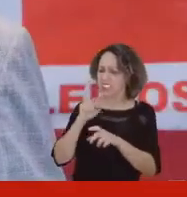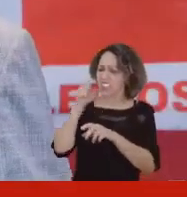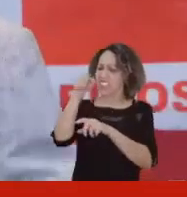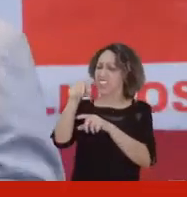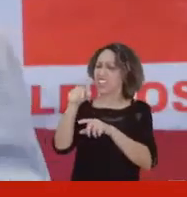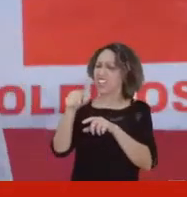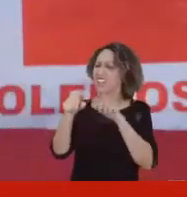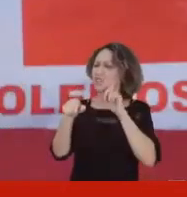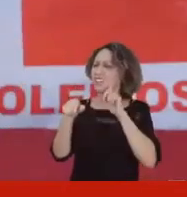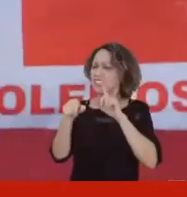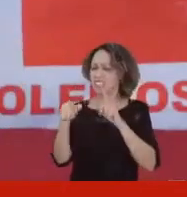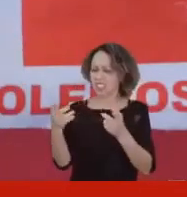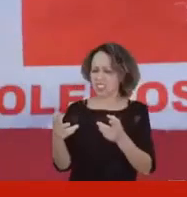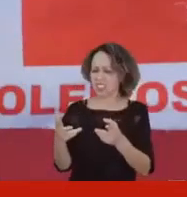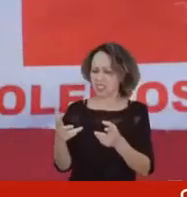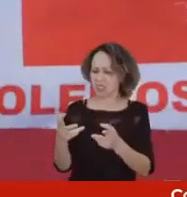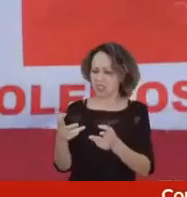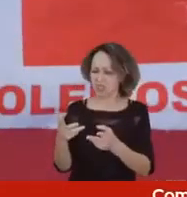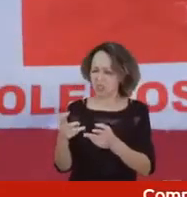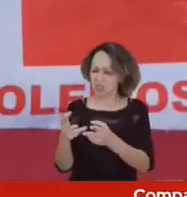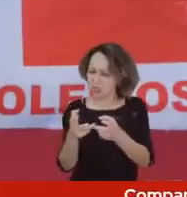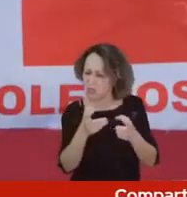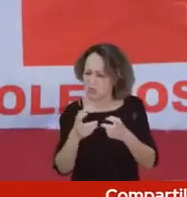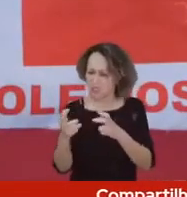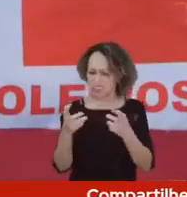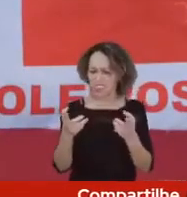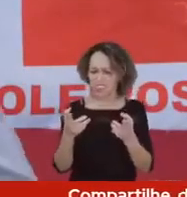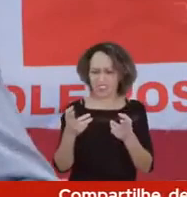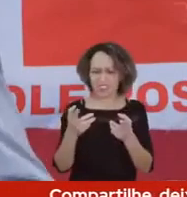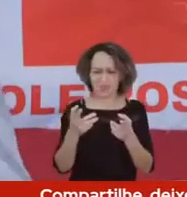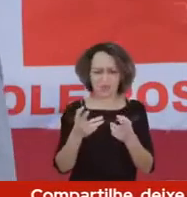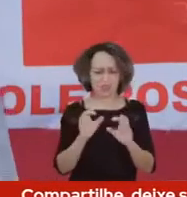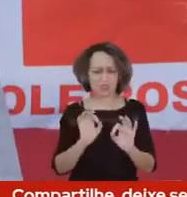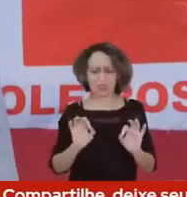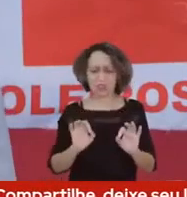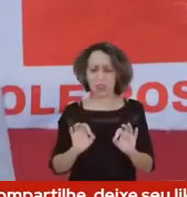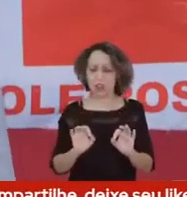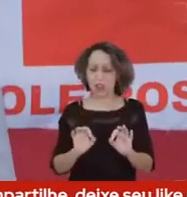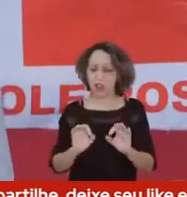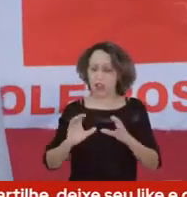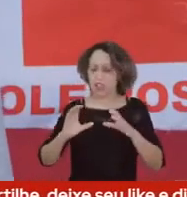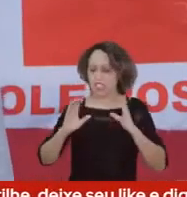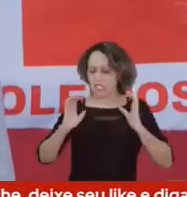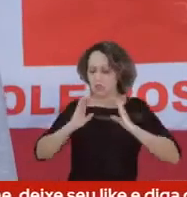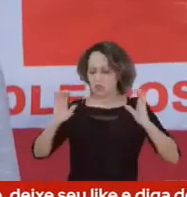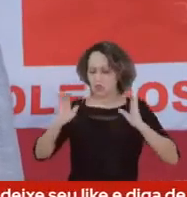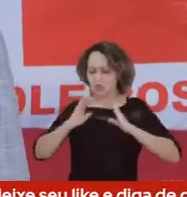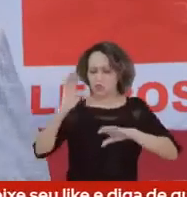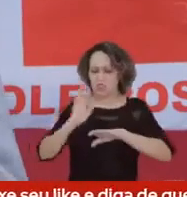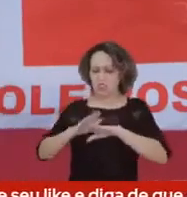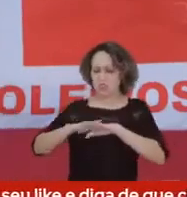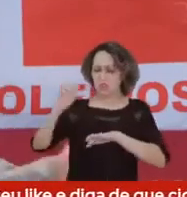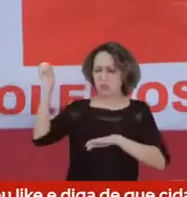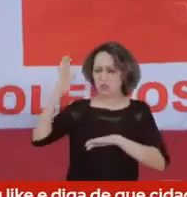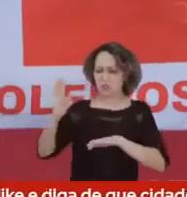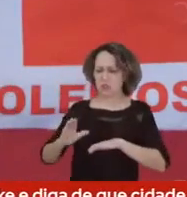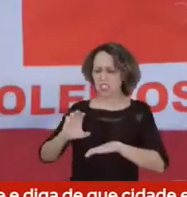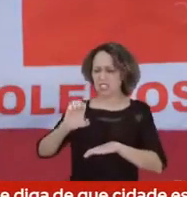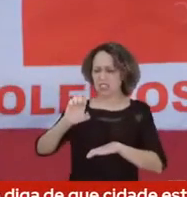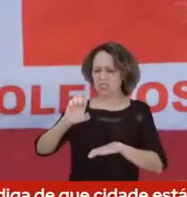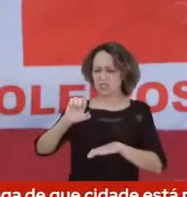aceitaram, a elite brasileira colonizada, ela nunca aceitou a independência, e muito